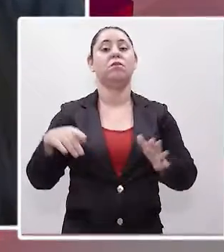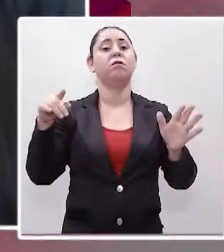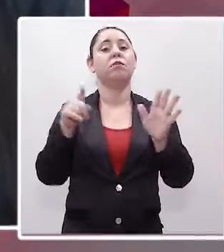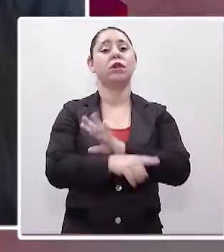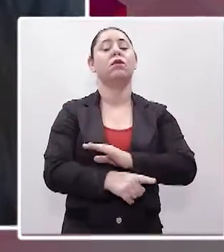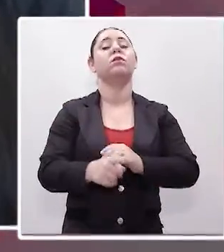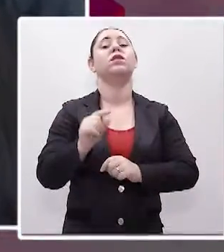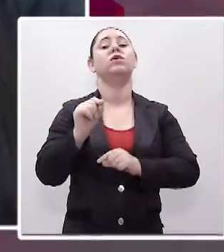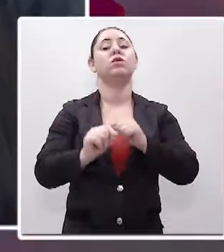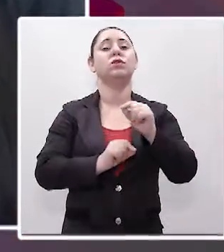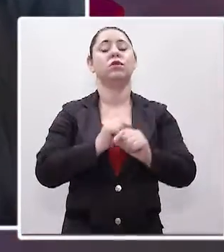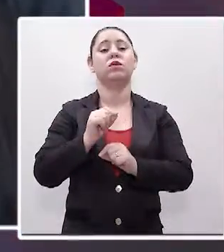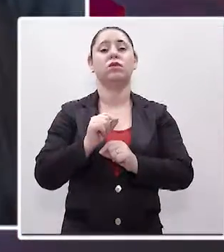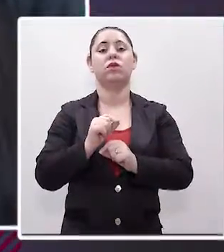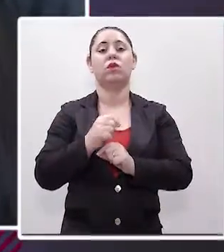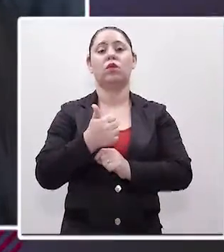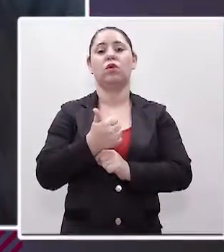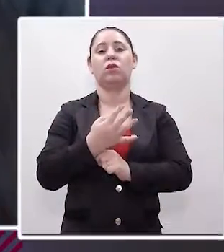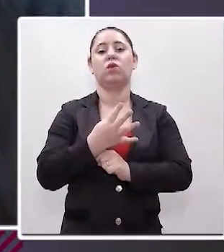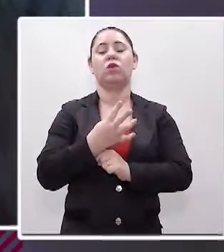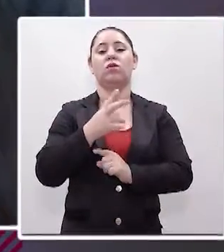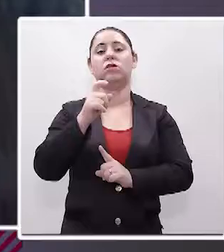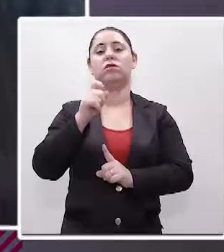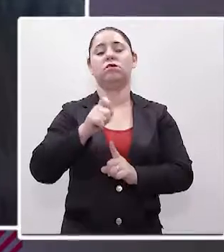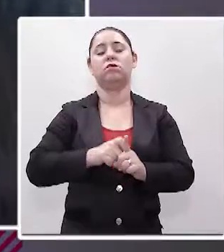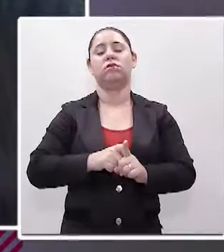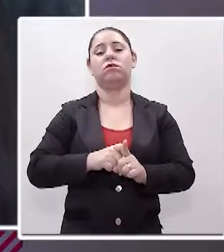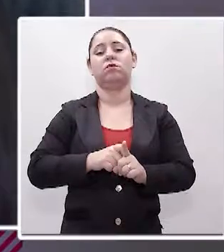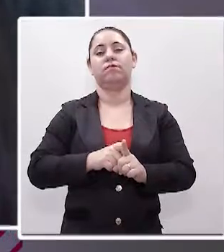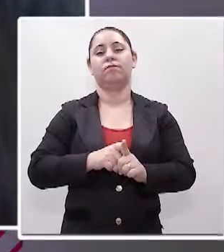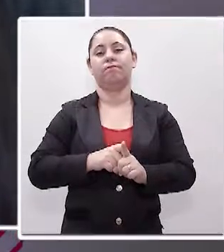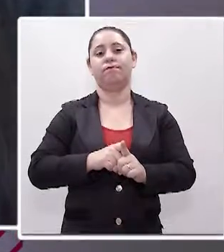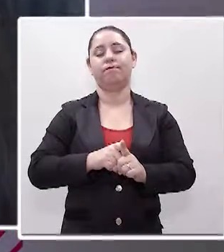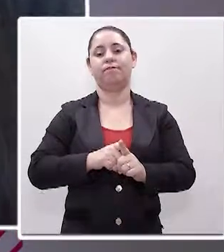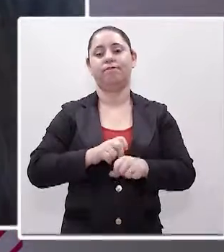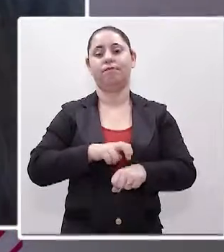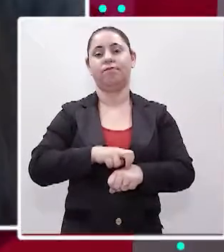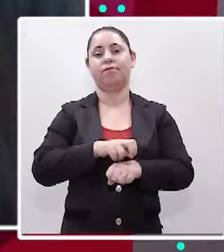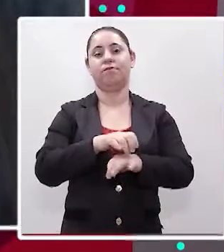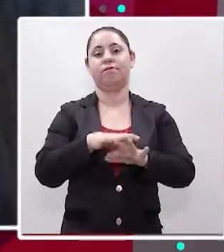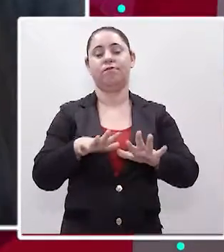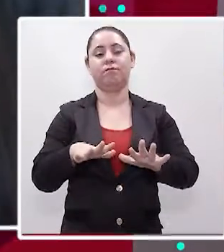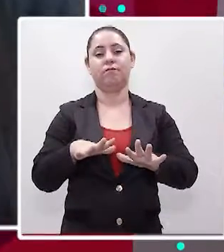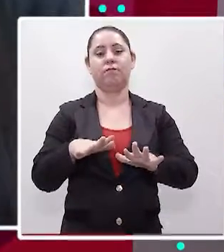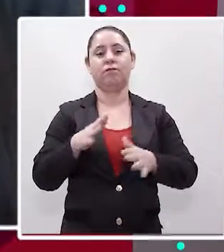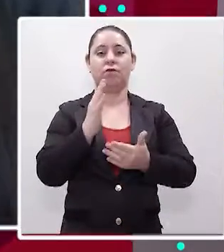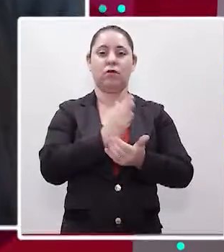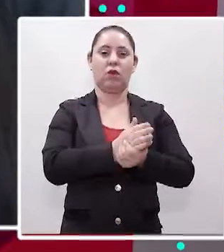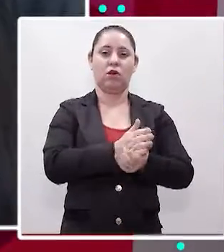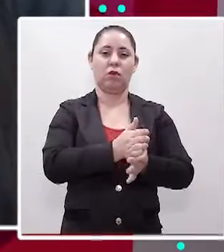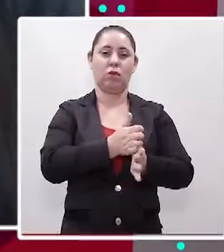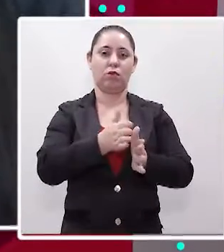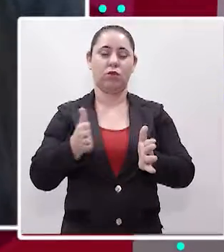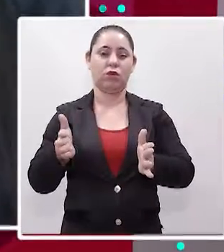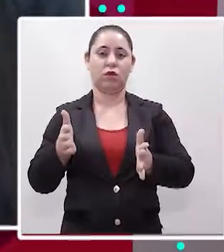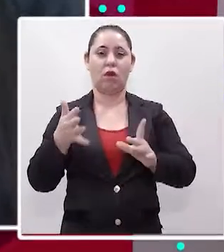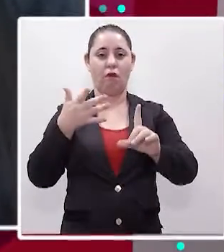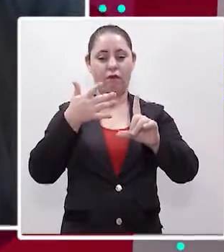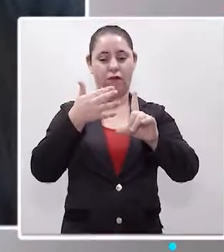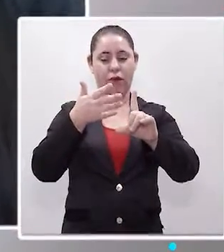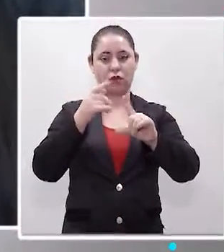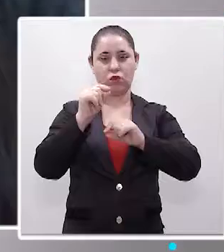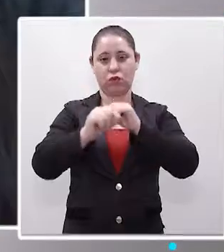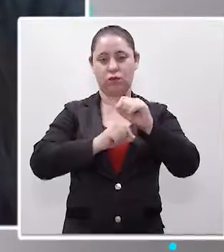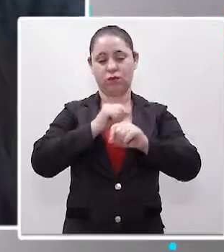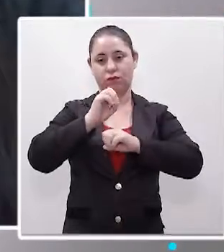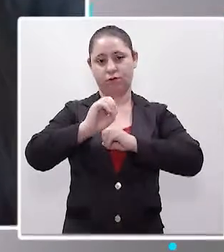Professora, bom, primeira pergunta então. Acho que estão aí nos 14, 15 meses de pandemia. E nesse processo, nós passamos